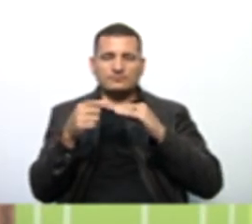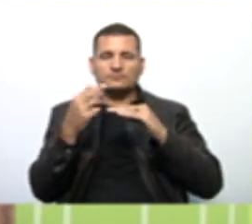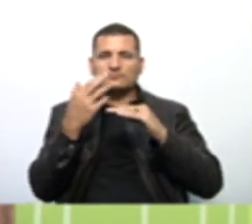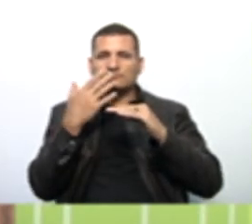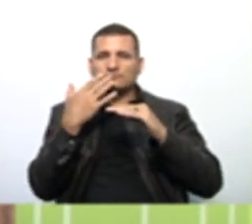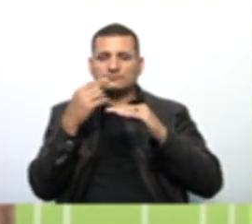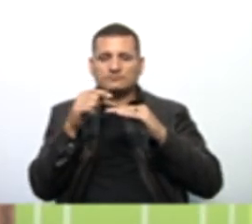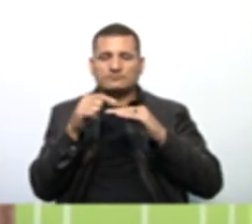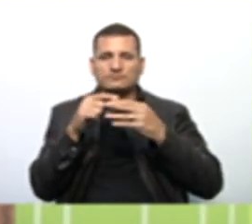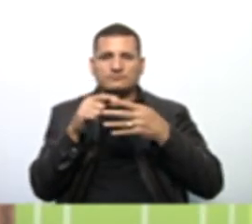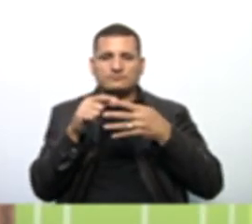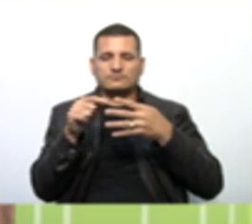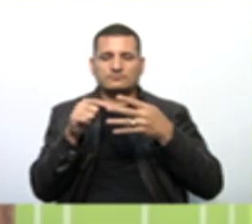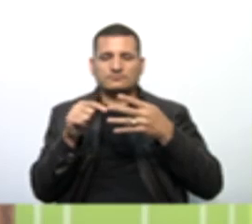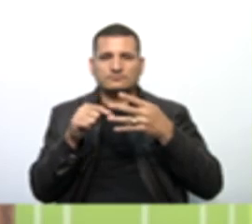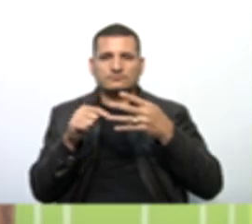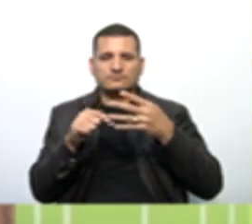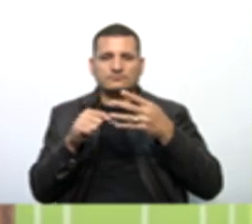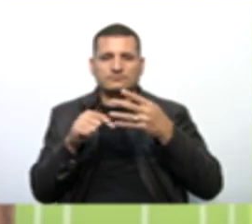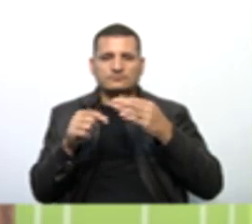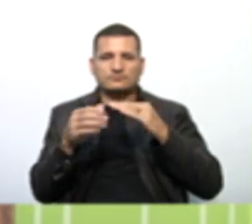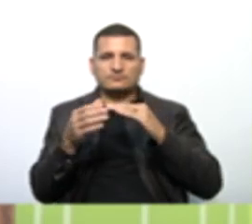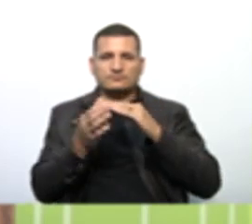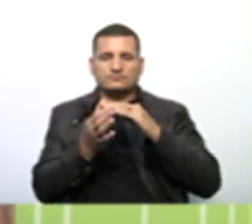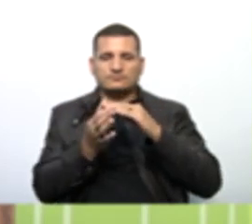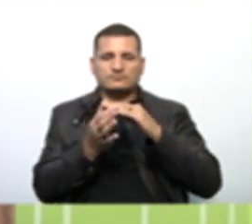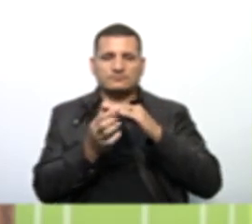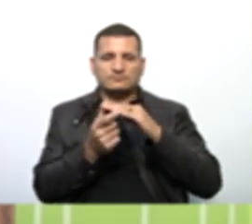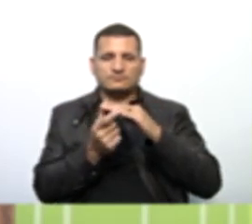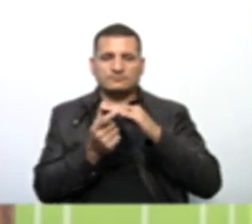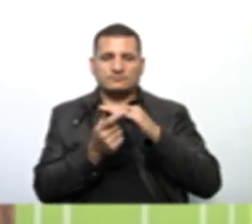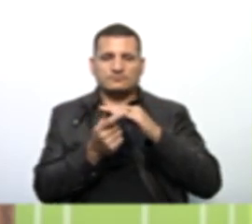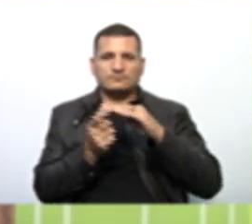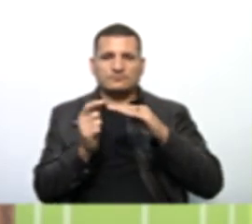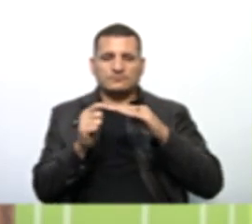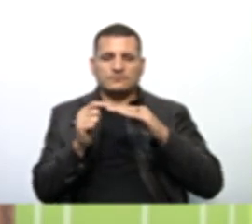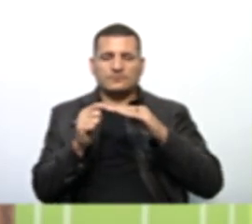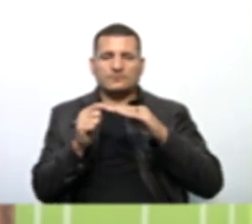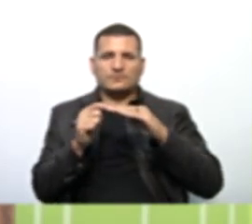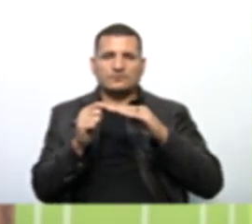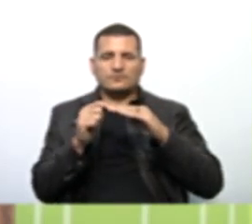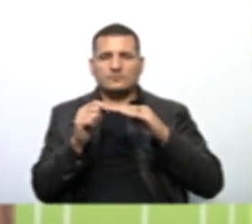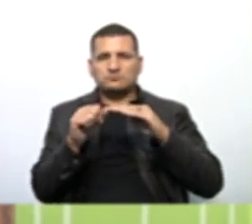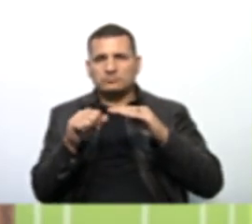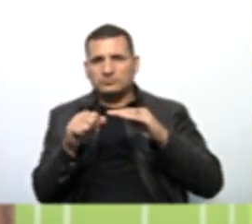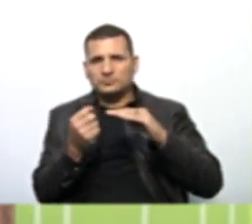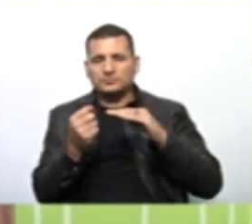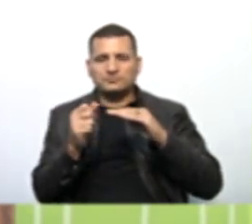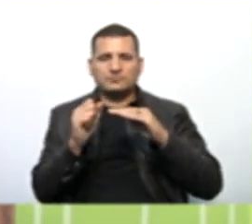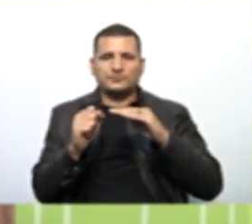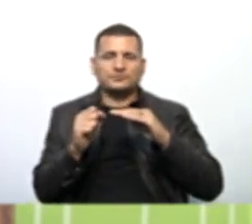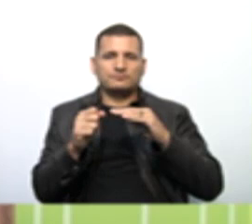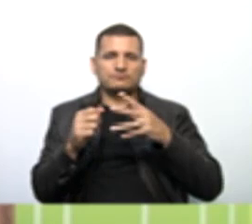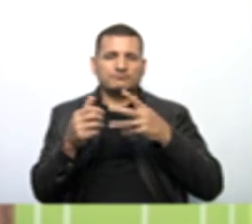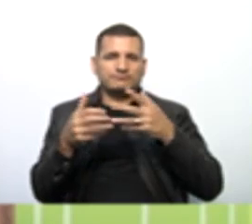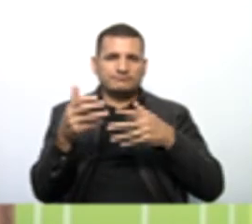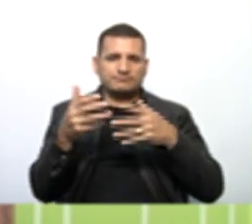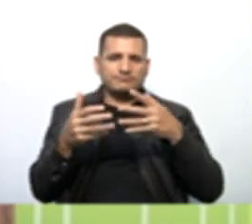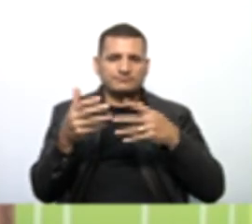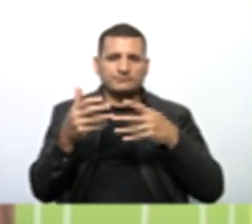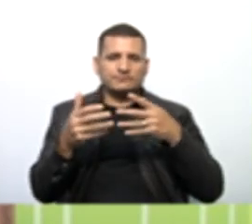pessoal isso daqui pode causar nem pode quebrar pode causar uma interferência o que não é o ideal